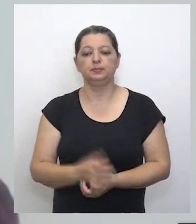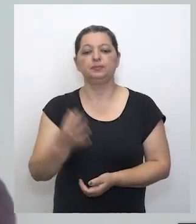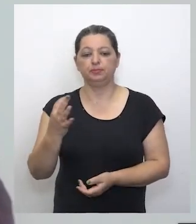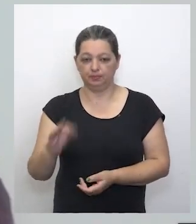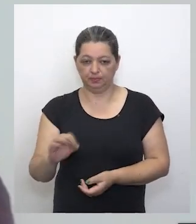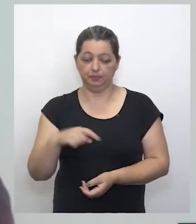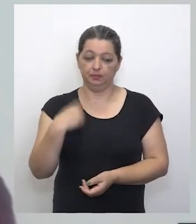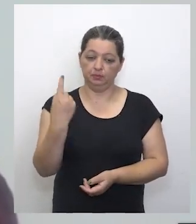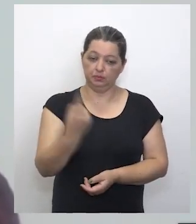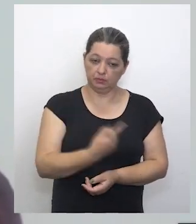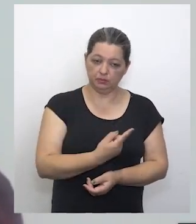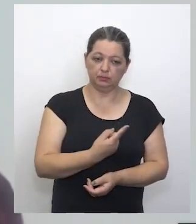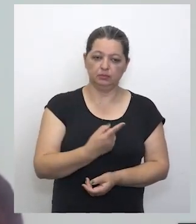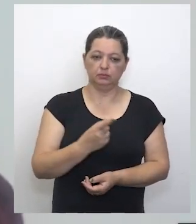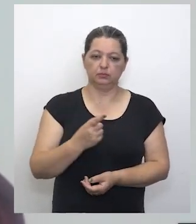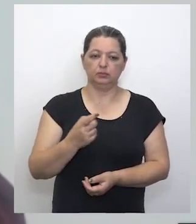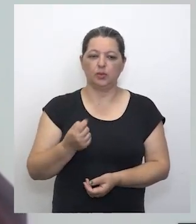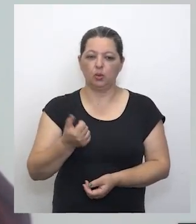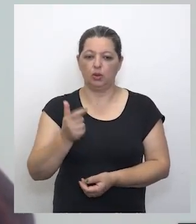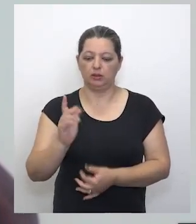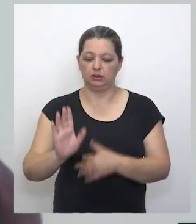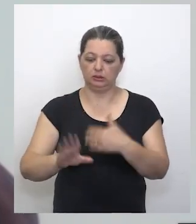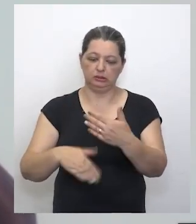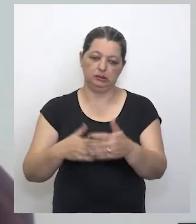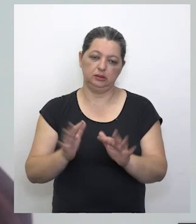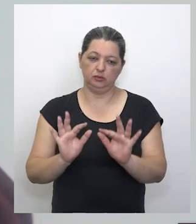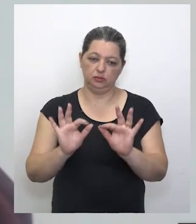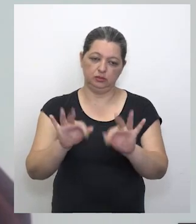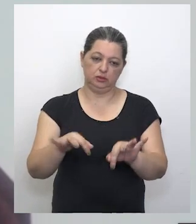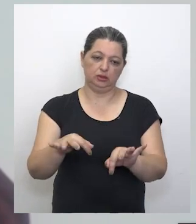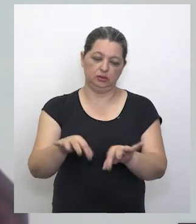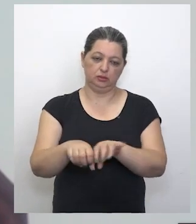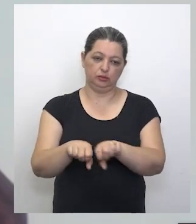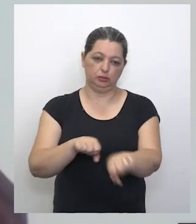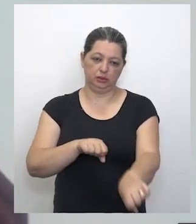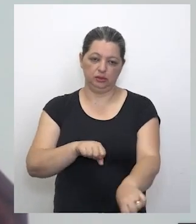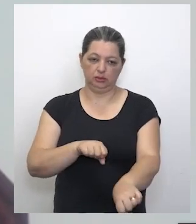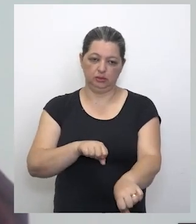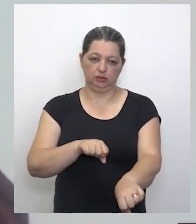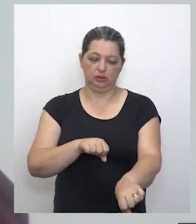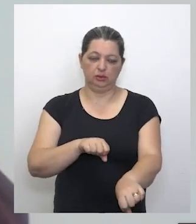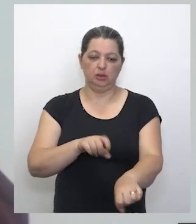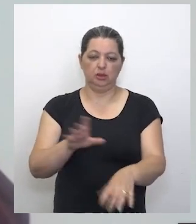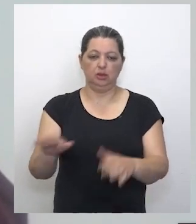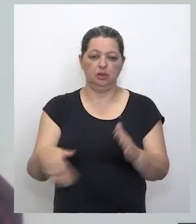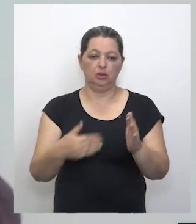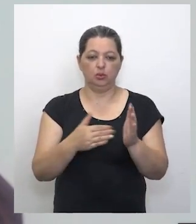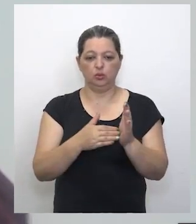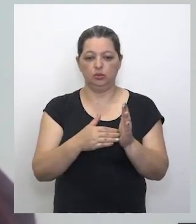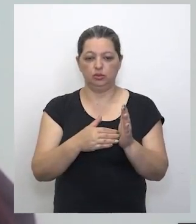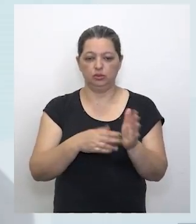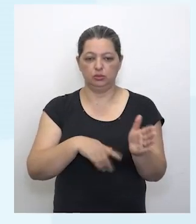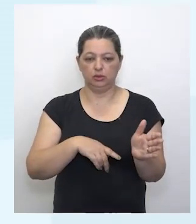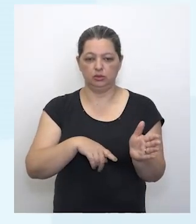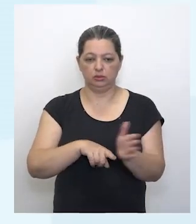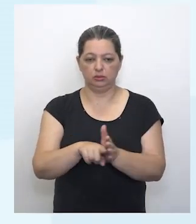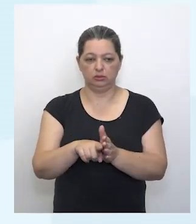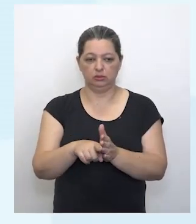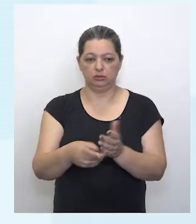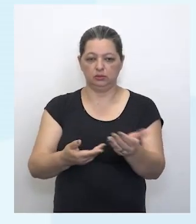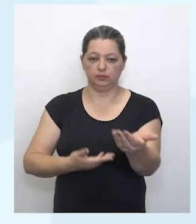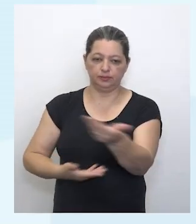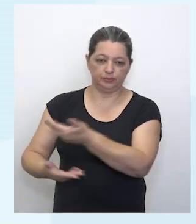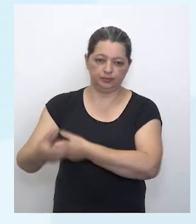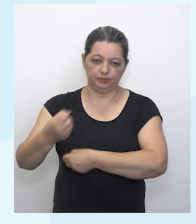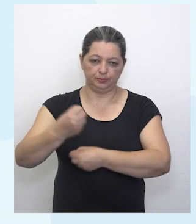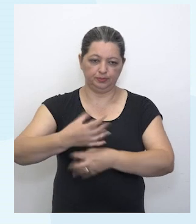aí está se encaminhando para o final da nossa formação. A gente vai lançar aí a última questão da interação.